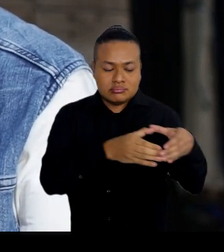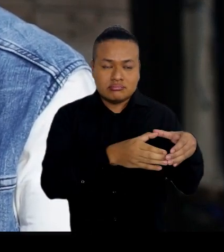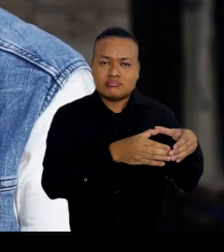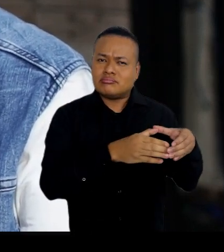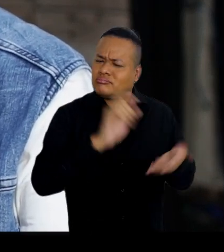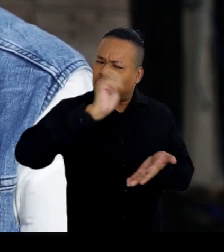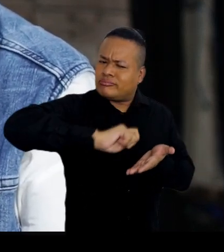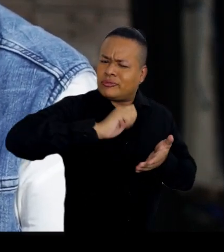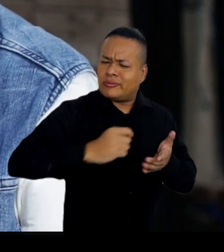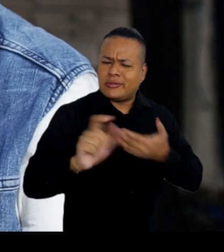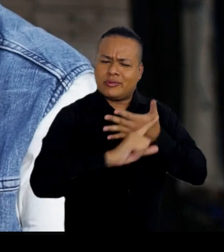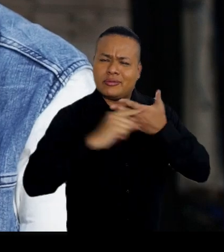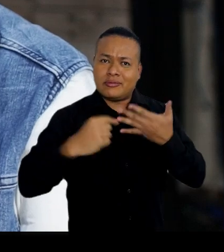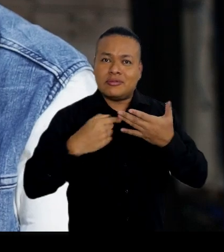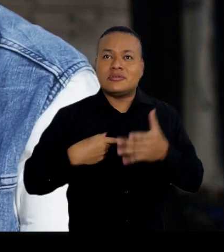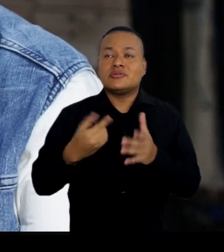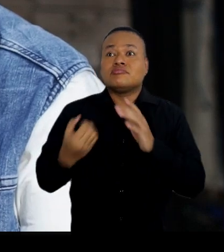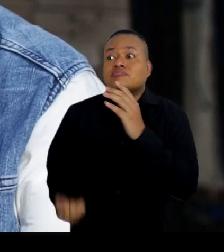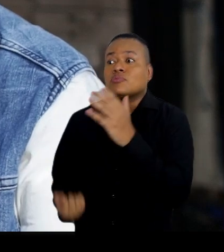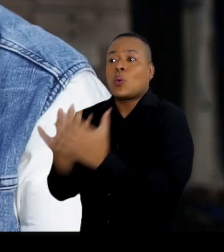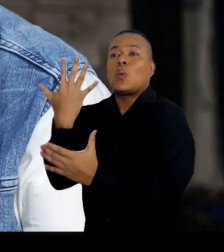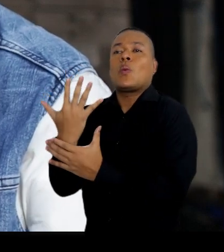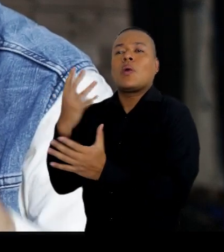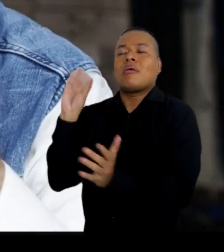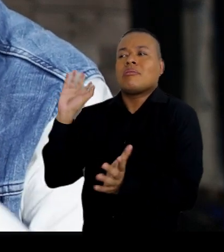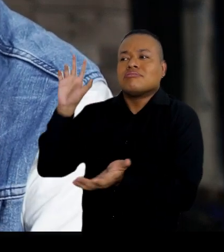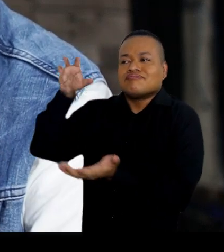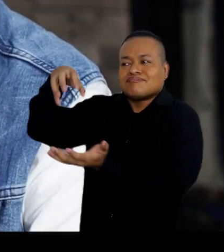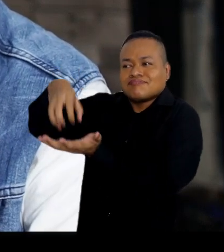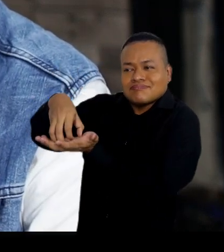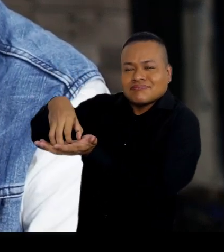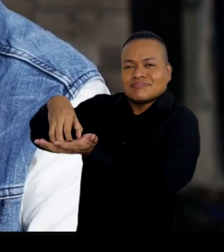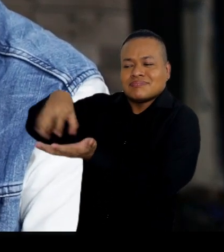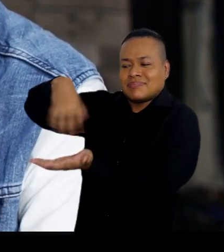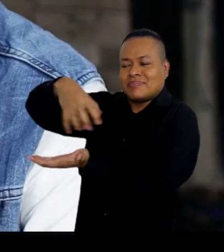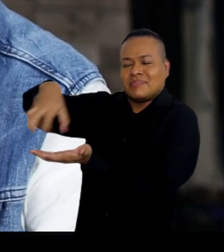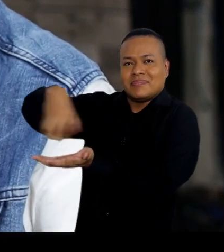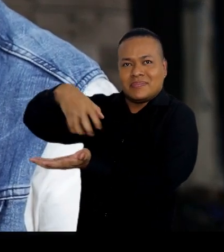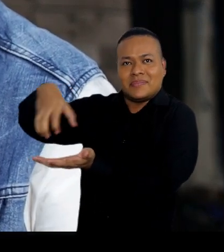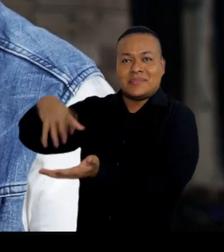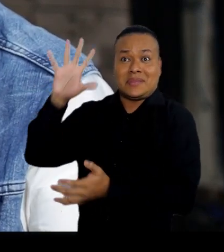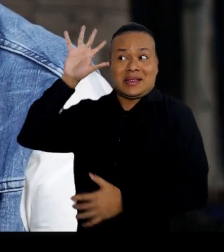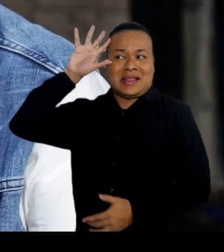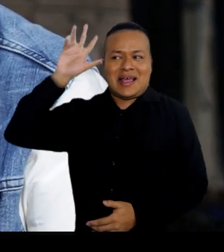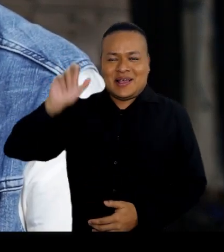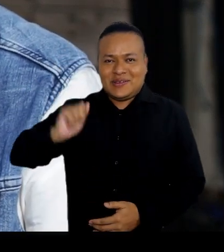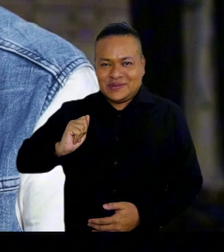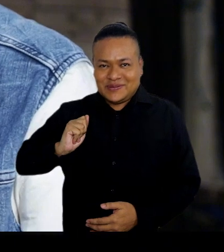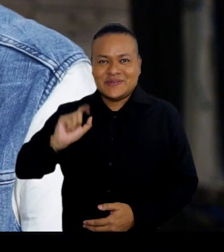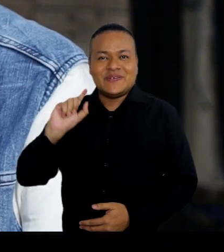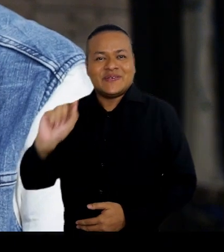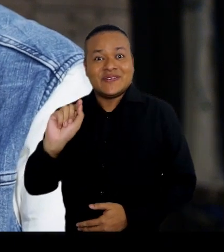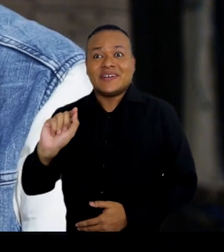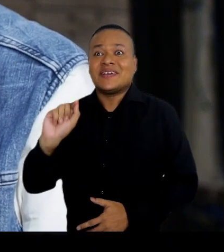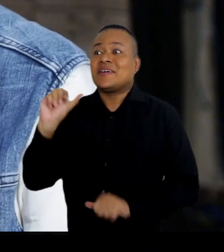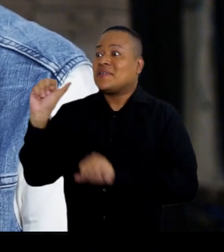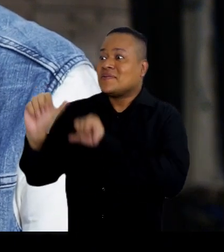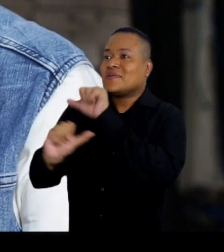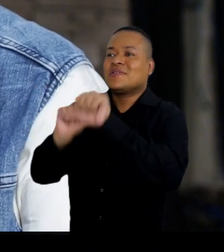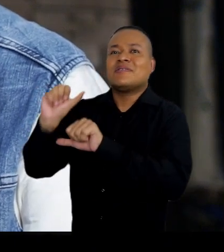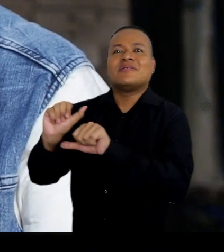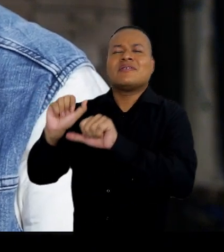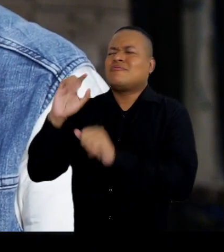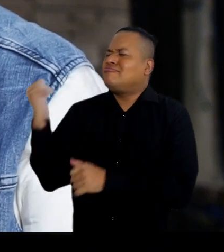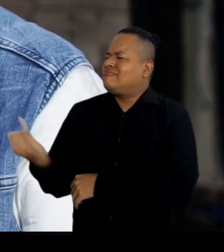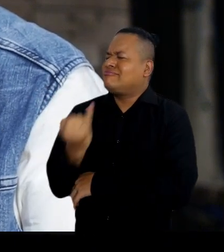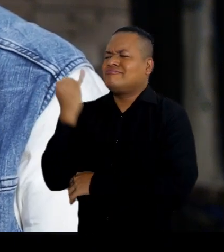de escritores fundou na Praça Eliodoro Balbi, mais conhecida como Praça da Polícia, o que veio a ser